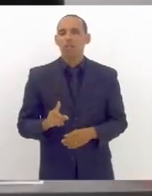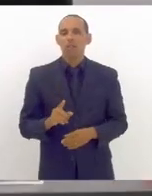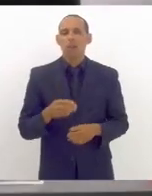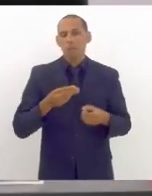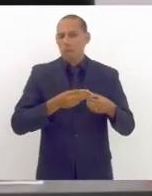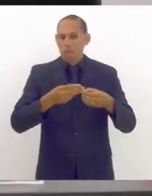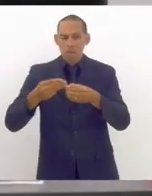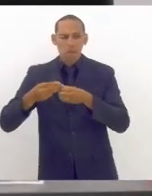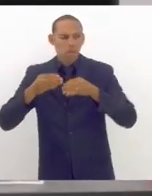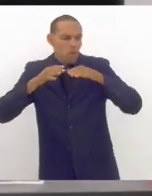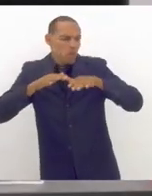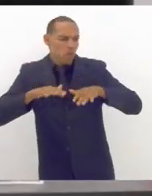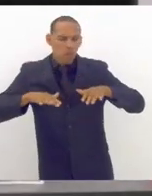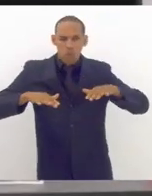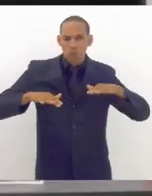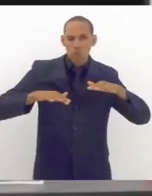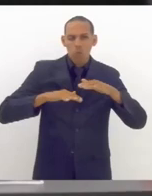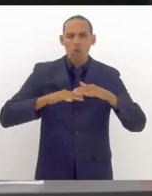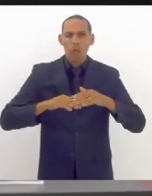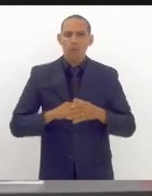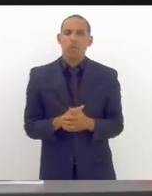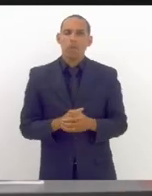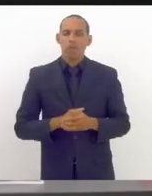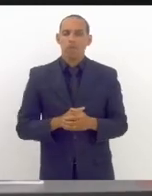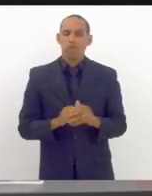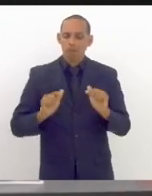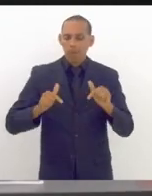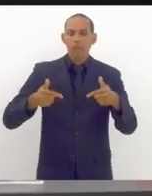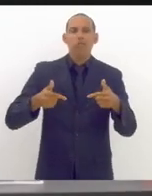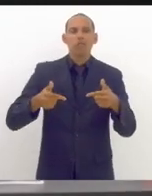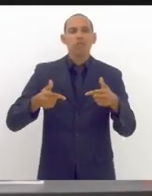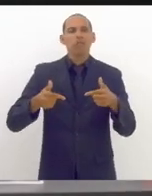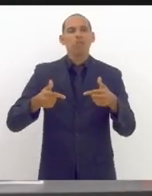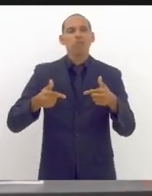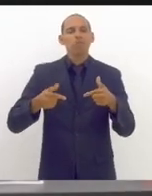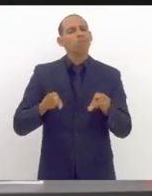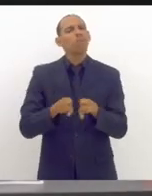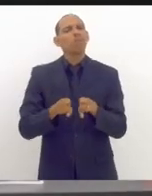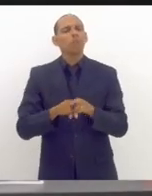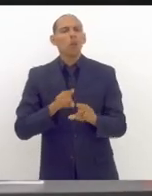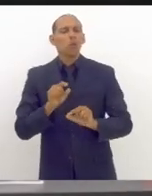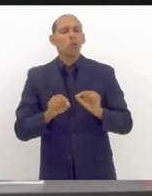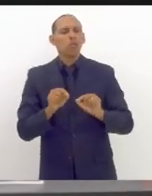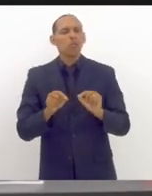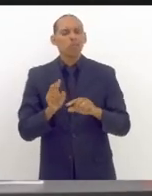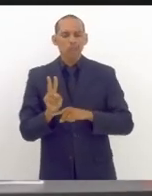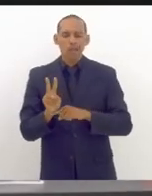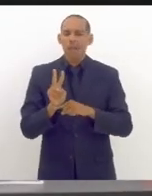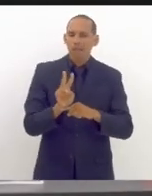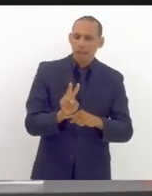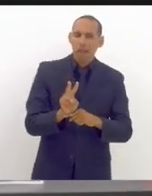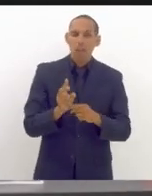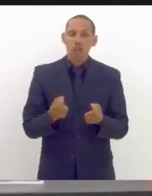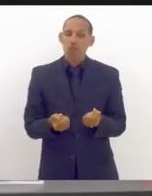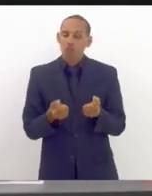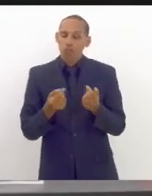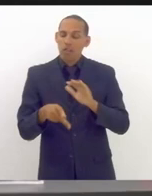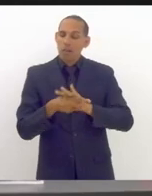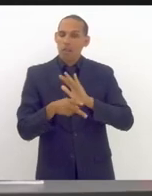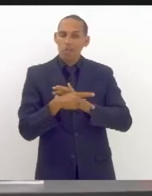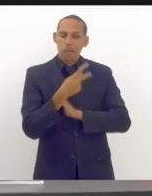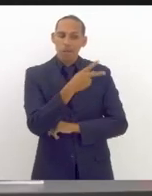demais municípios é é tomem uma ação inclusive de para proteção das suas receitas então